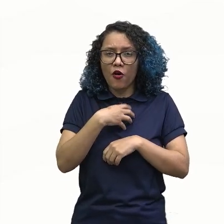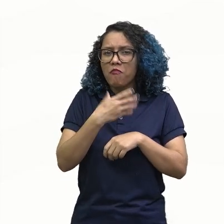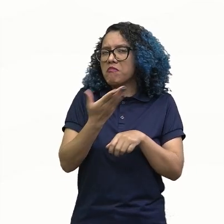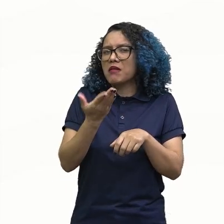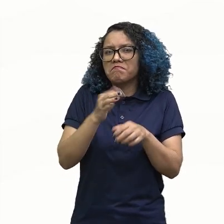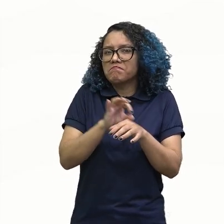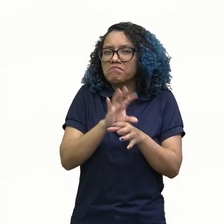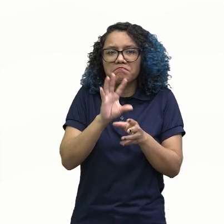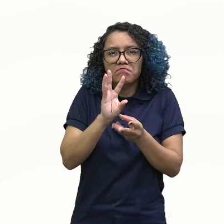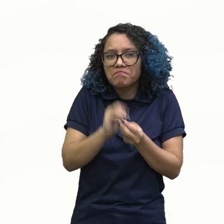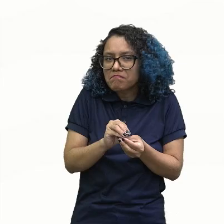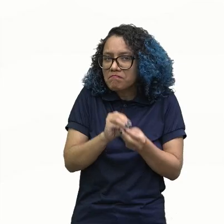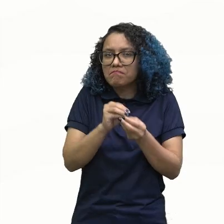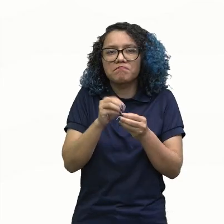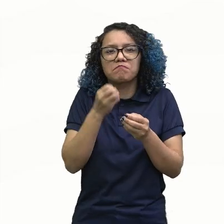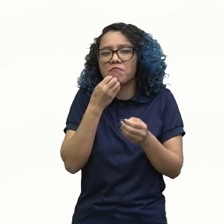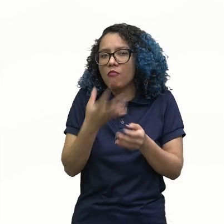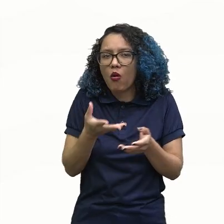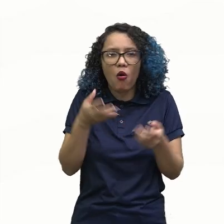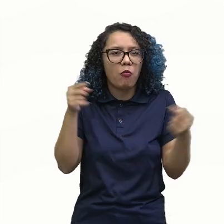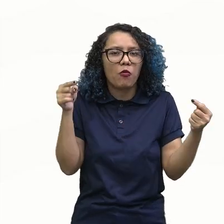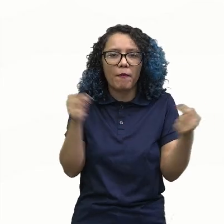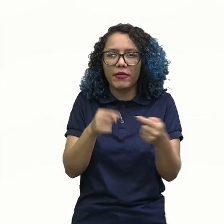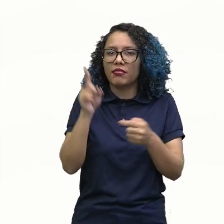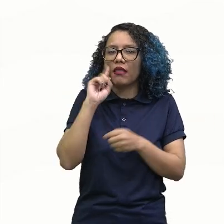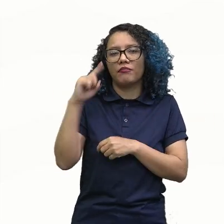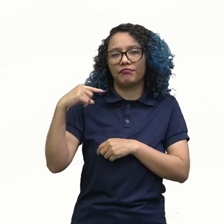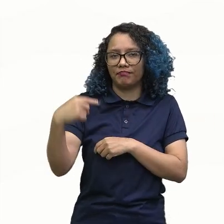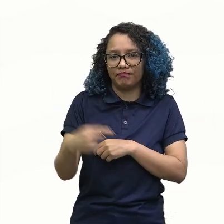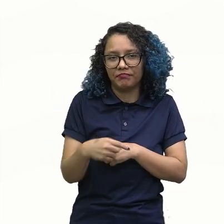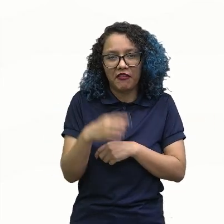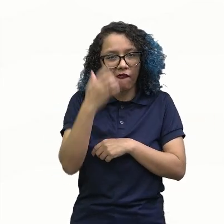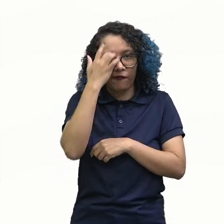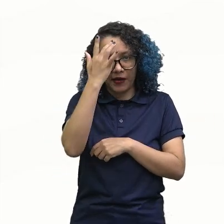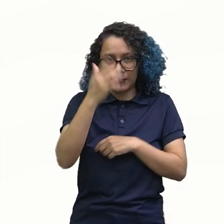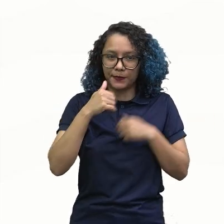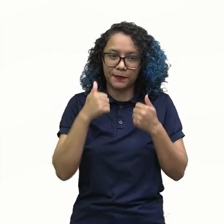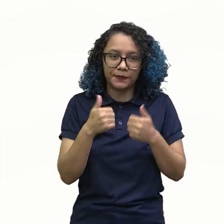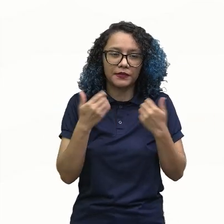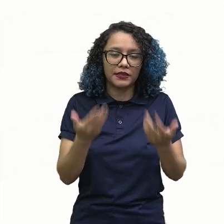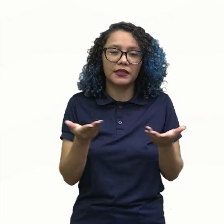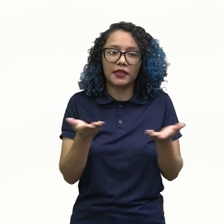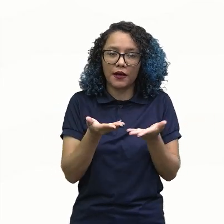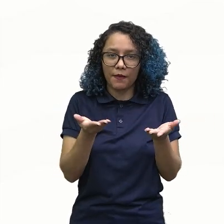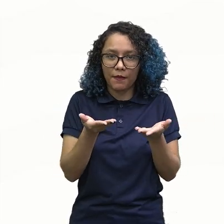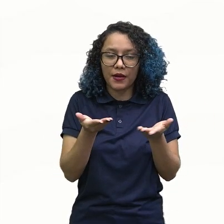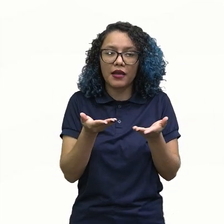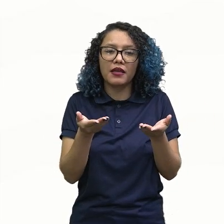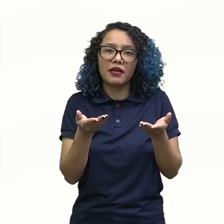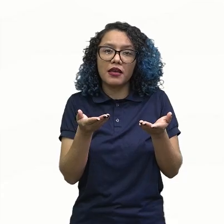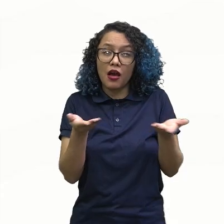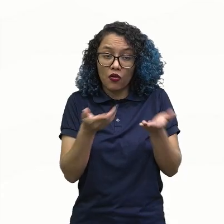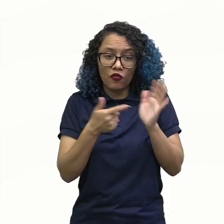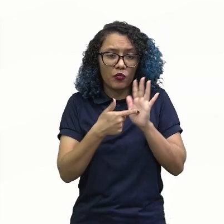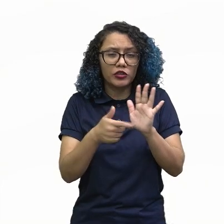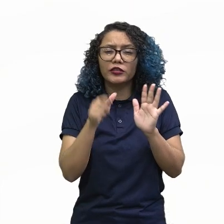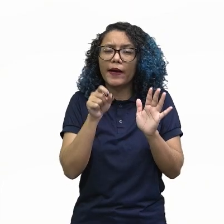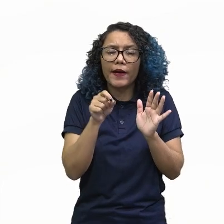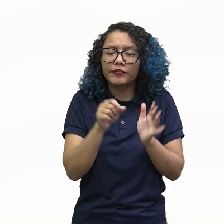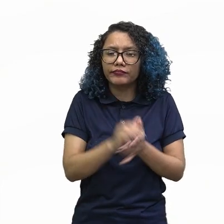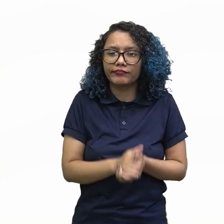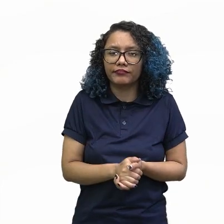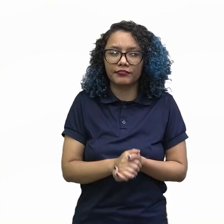prática e eficiente em nosso dia a dia. E trago para você aqui o seguinte,